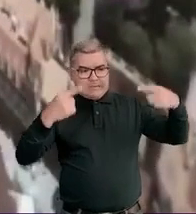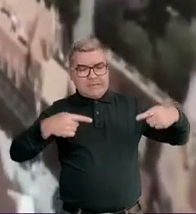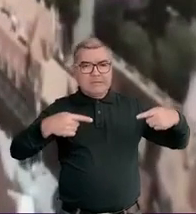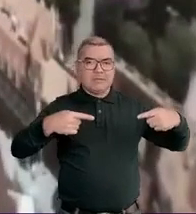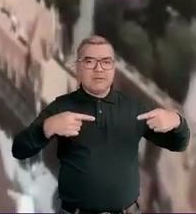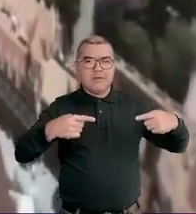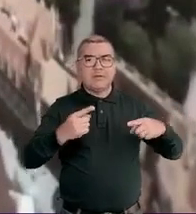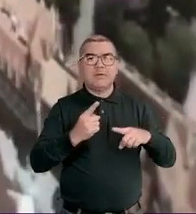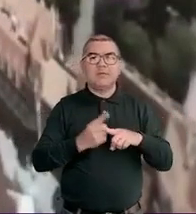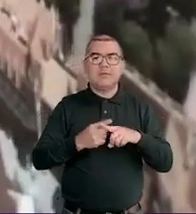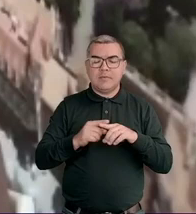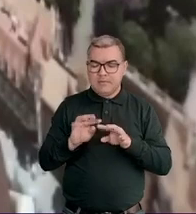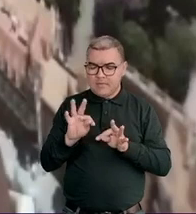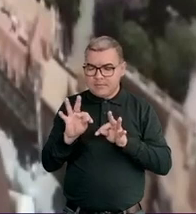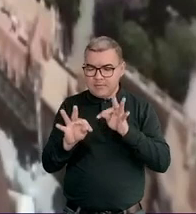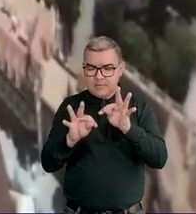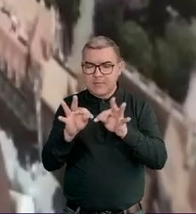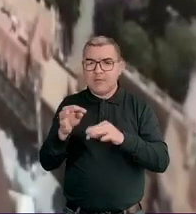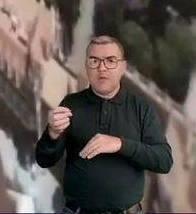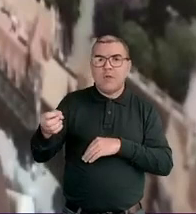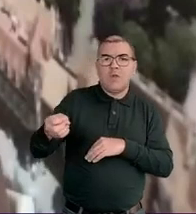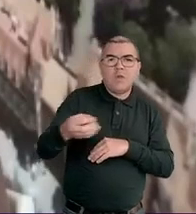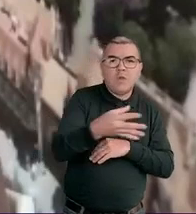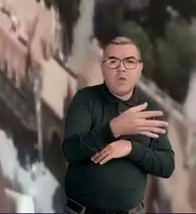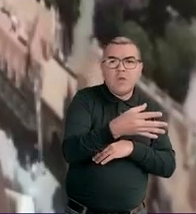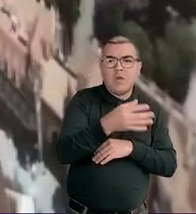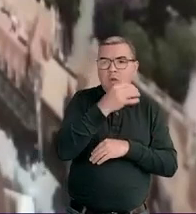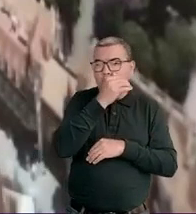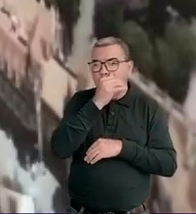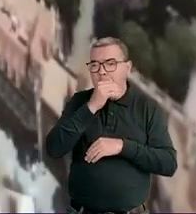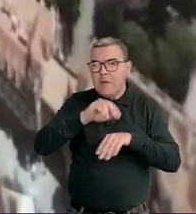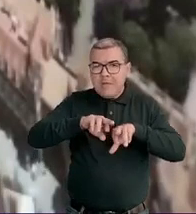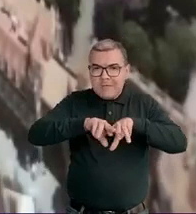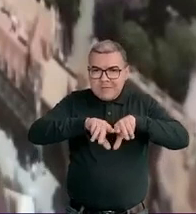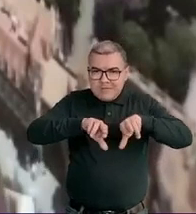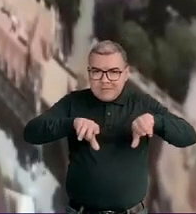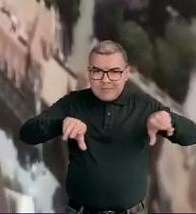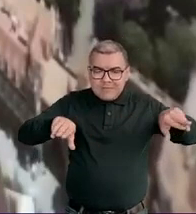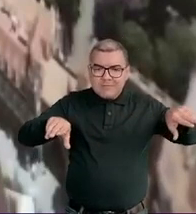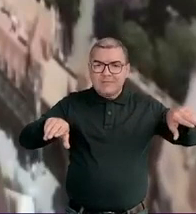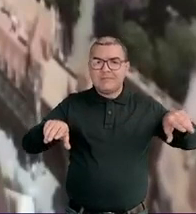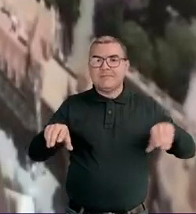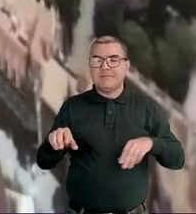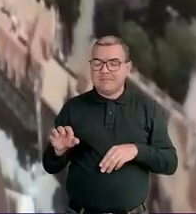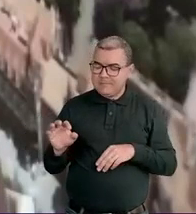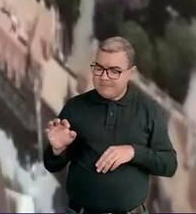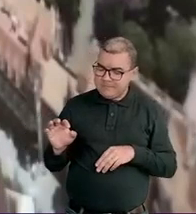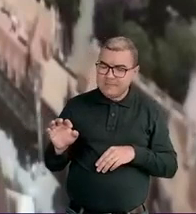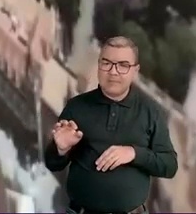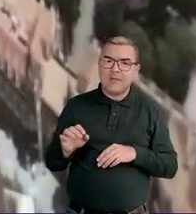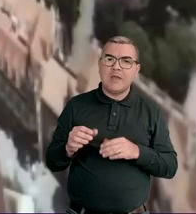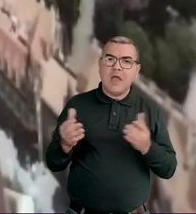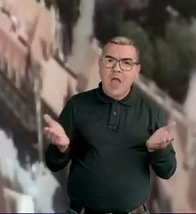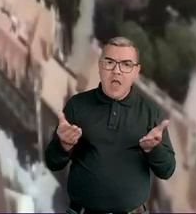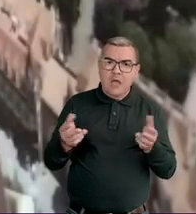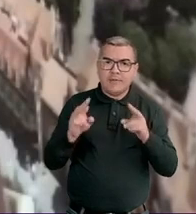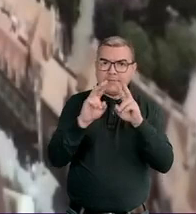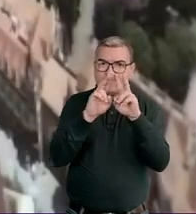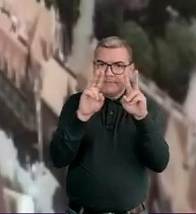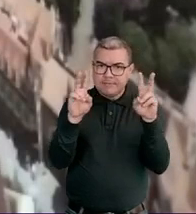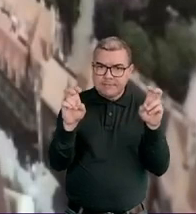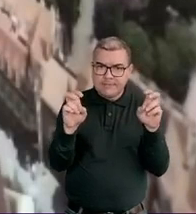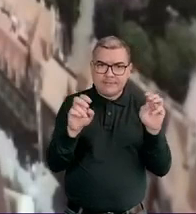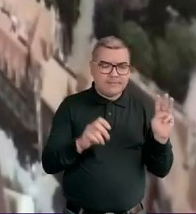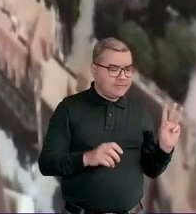novas terapias, como os anticorpos biespecíficos. Então, nós vamos abordar, temos